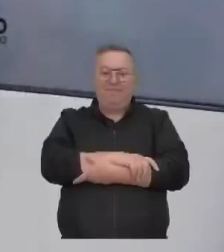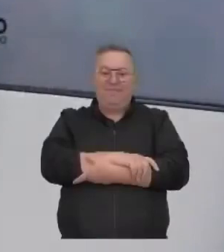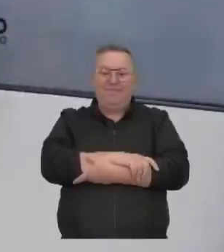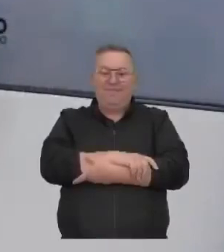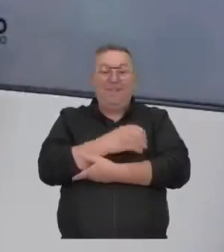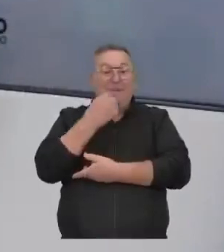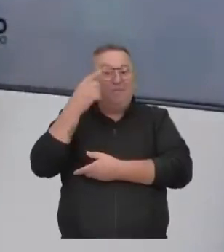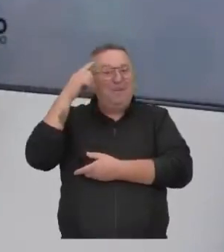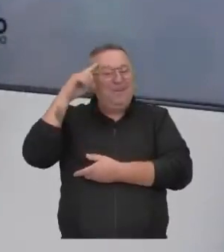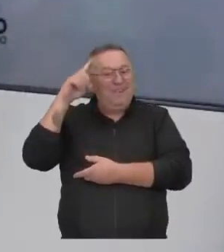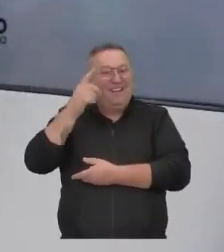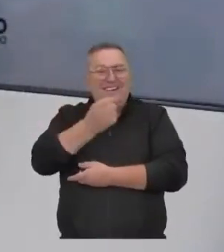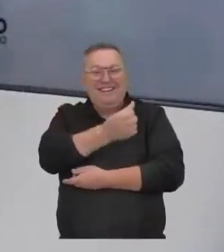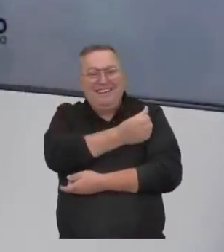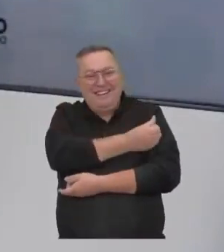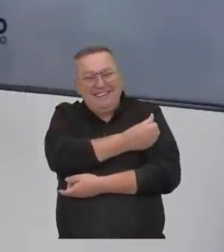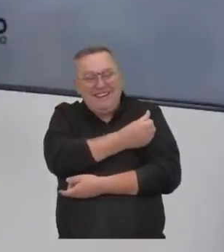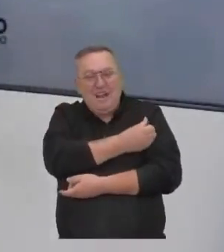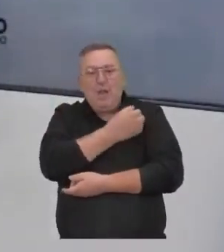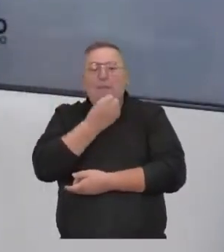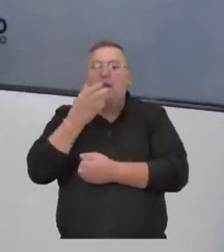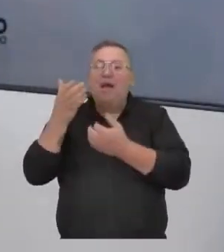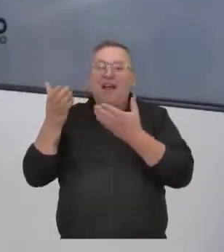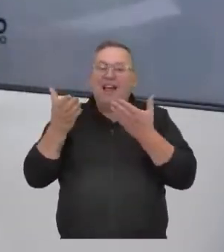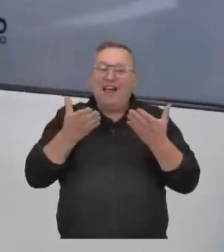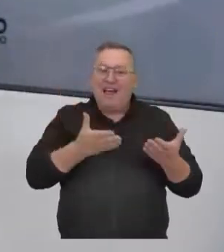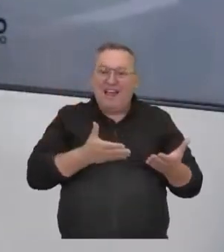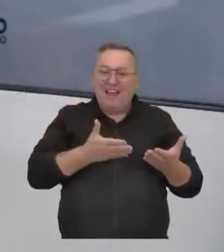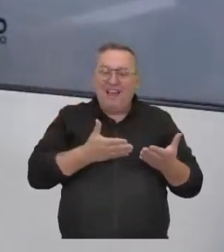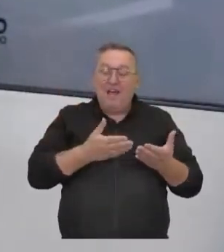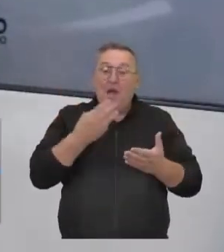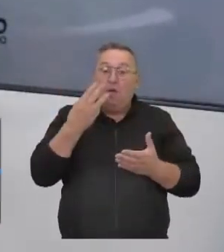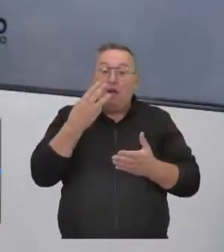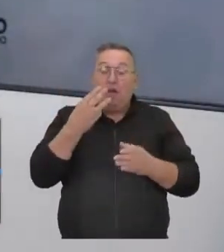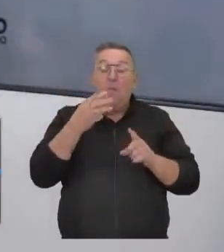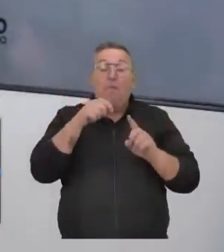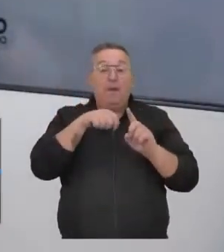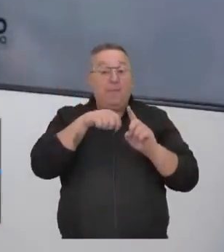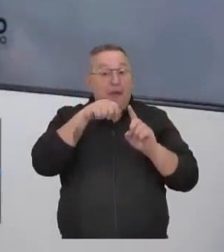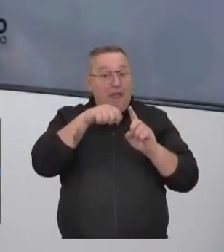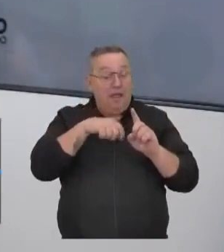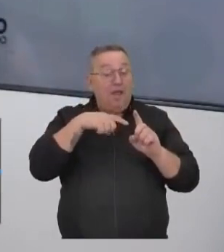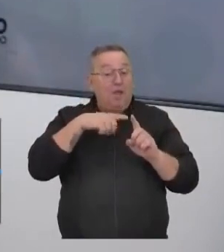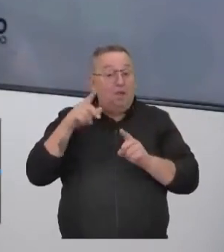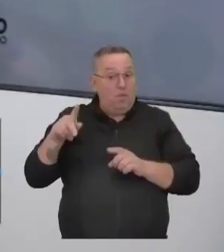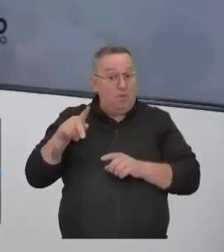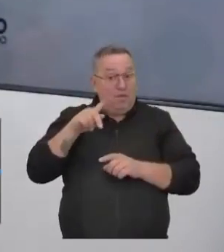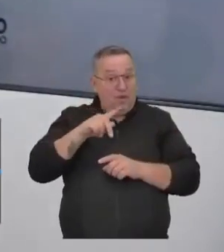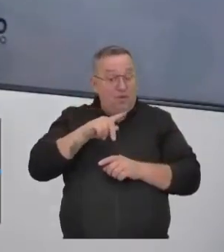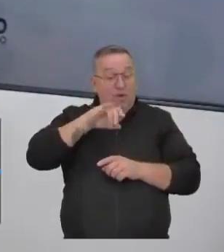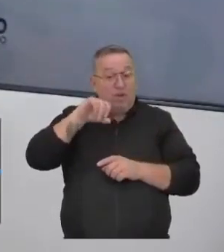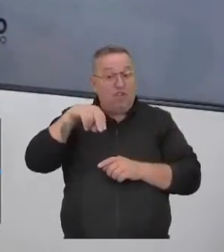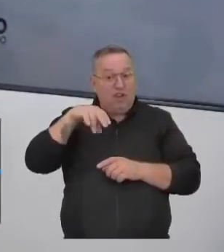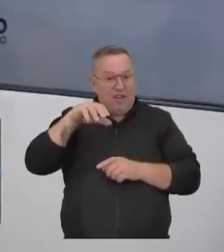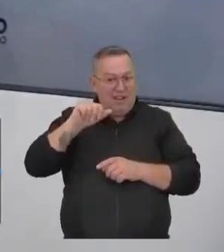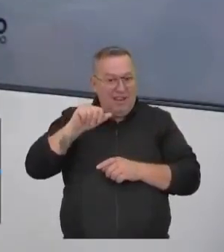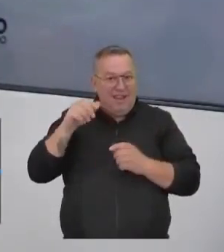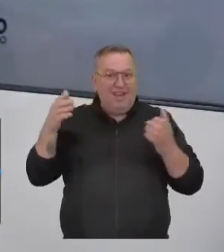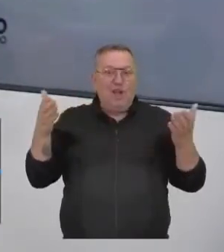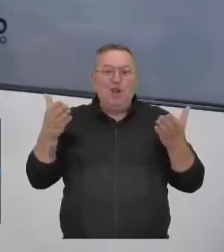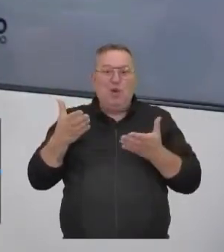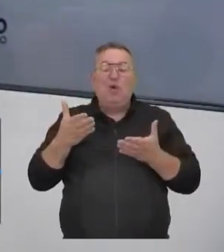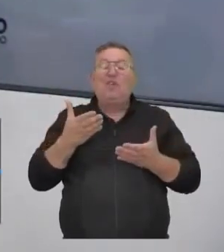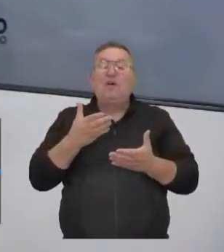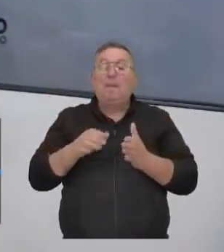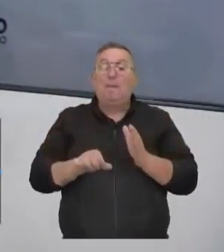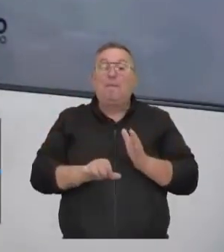Bom dia, sexto ano! Sejam bem-vindos ao terceiro bimestre. Eu sou a professora Janaína Jardim e hoje nós teremos a